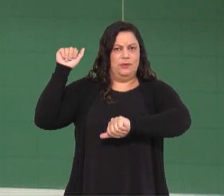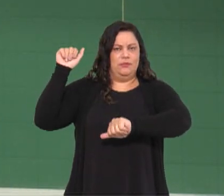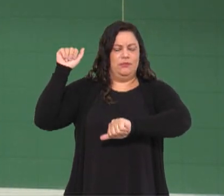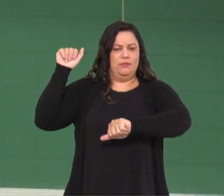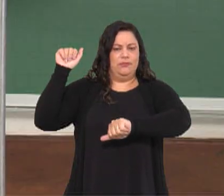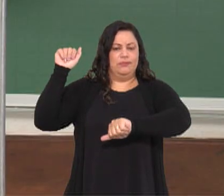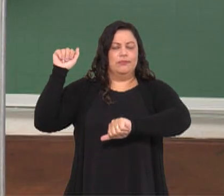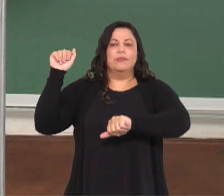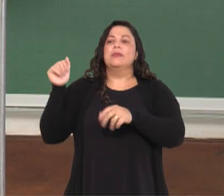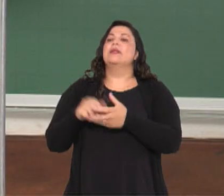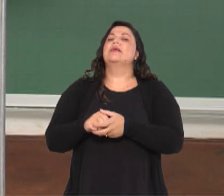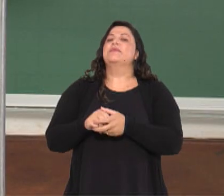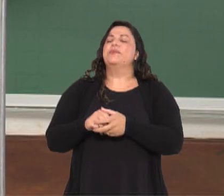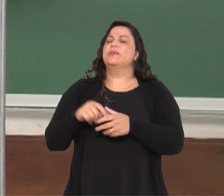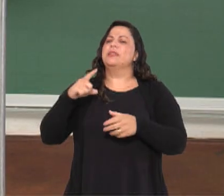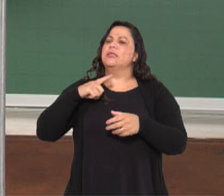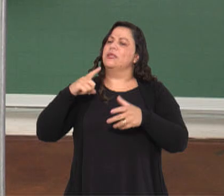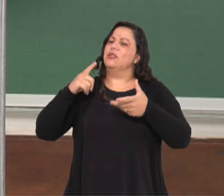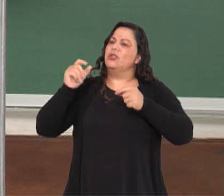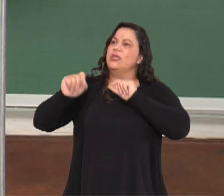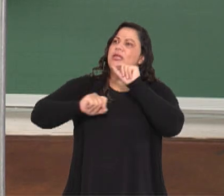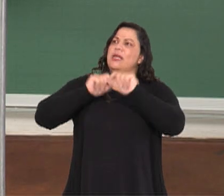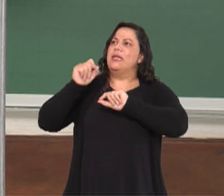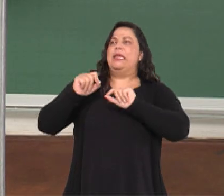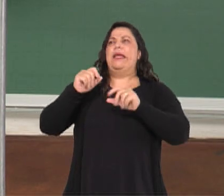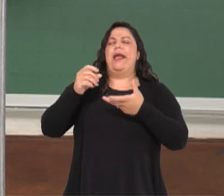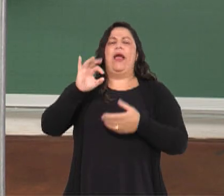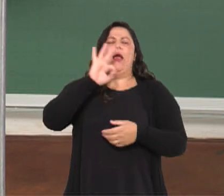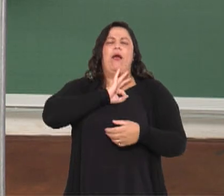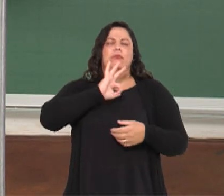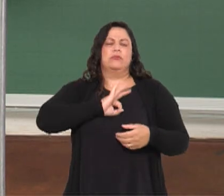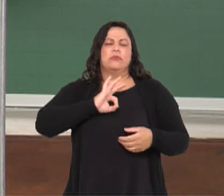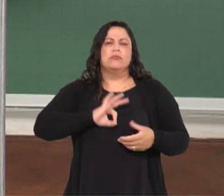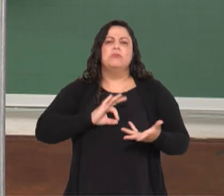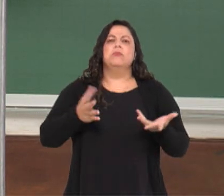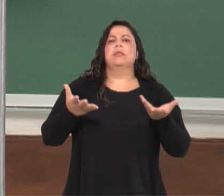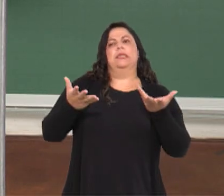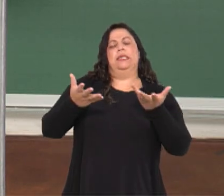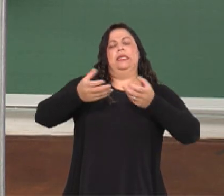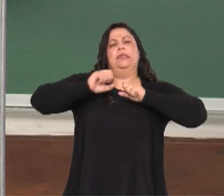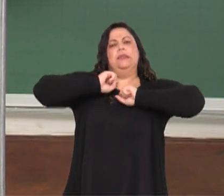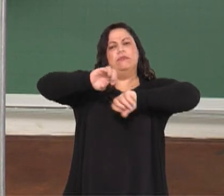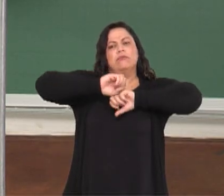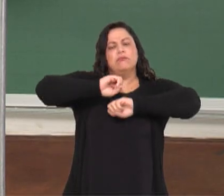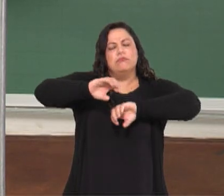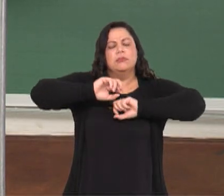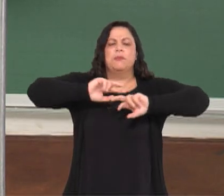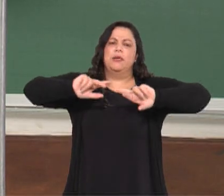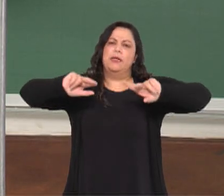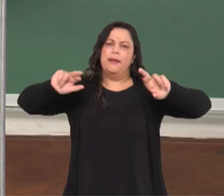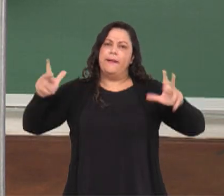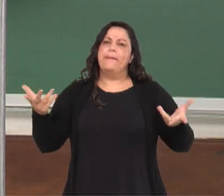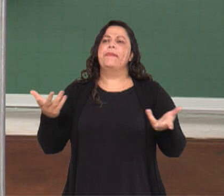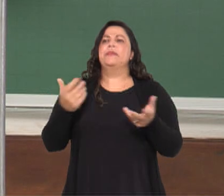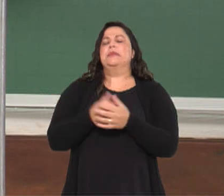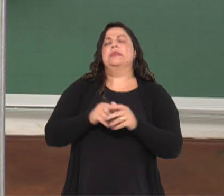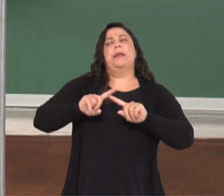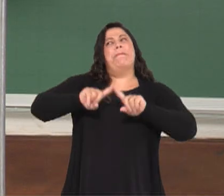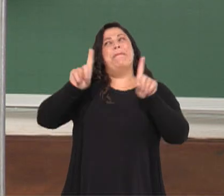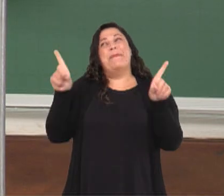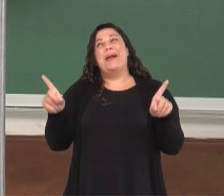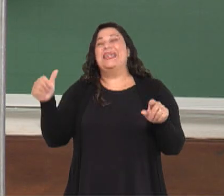para a região ali as reduções jesuíticas, né, para tentar ali fazer um povoamento, mas que não deu